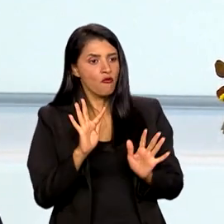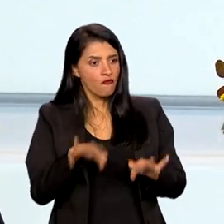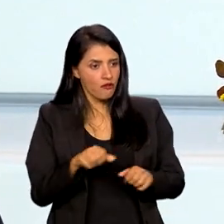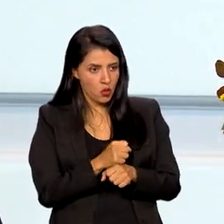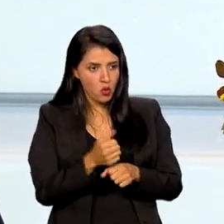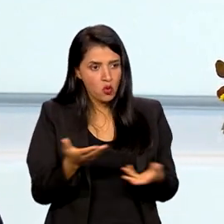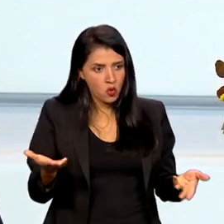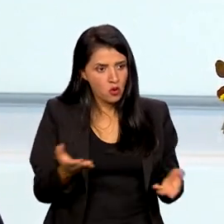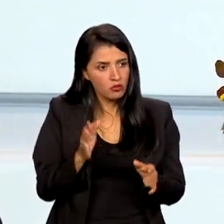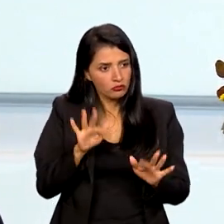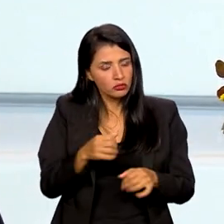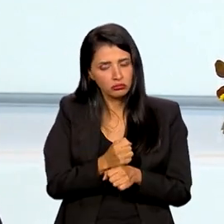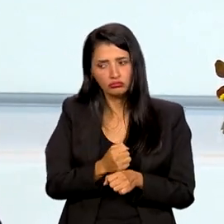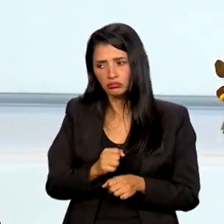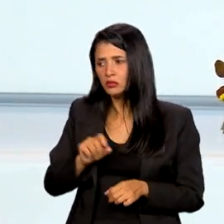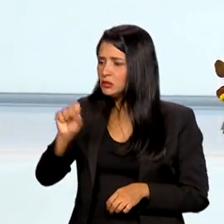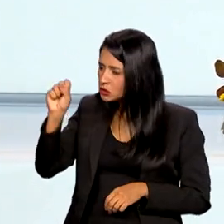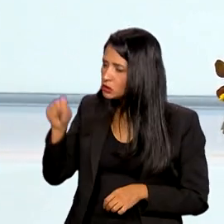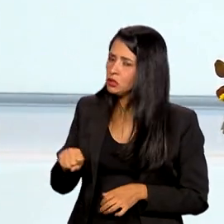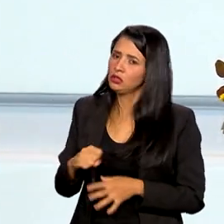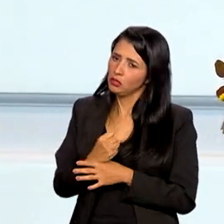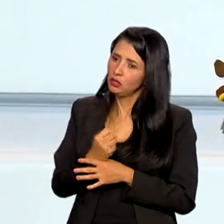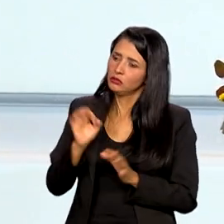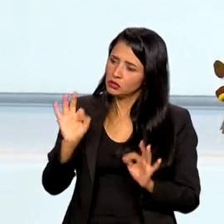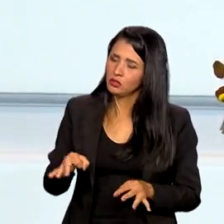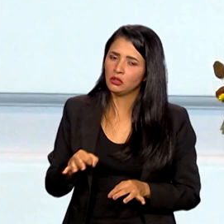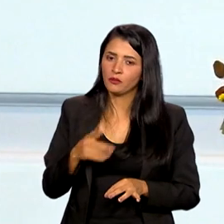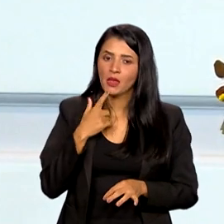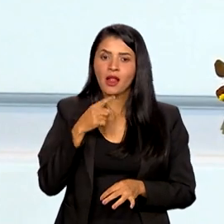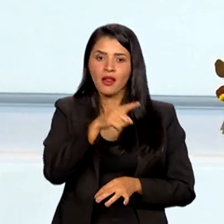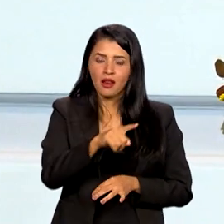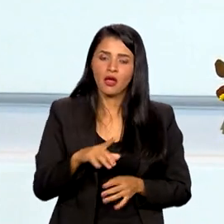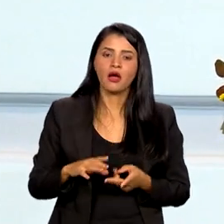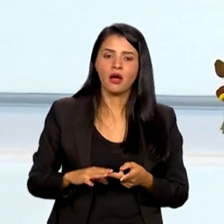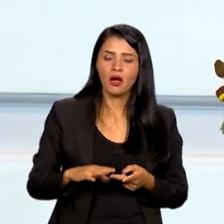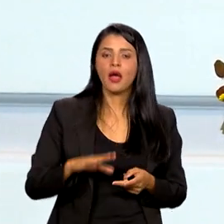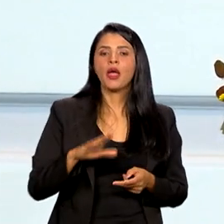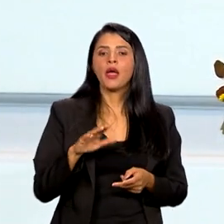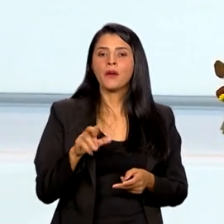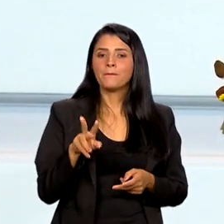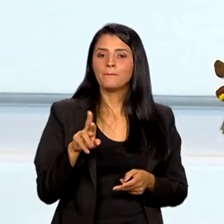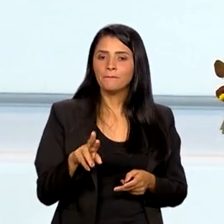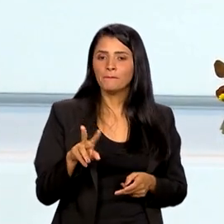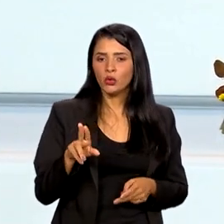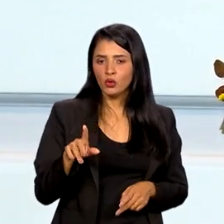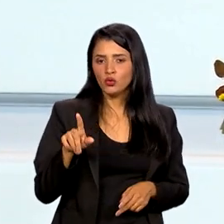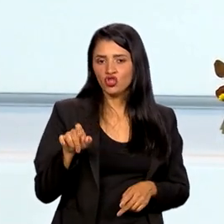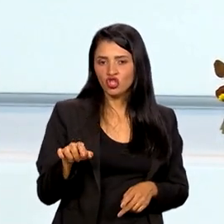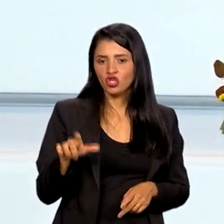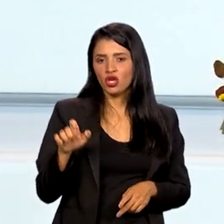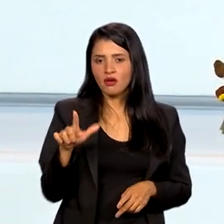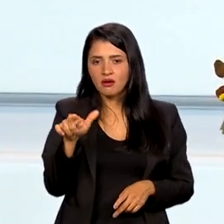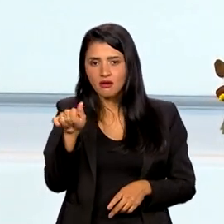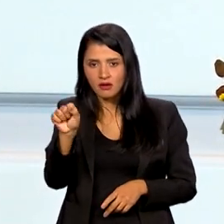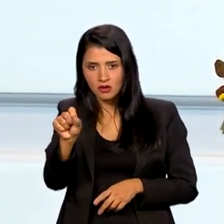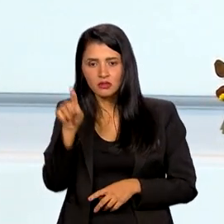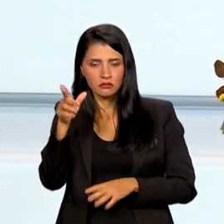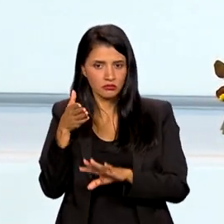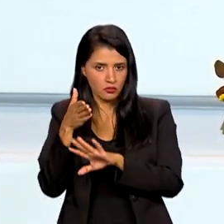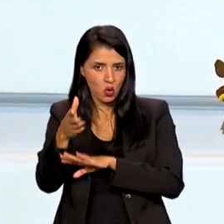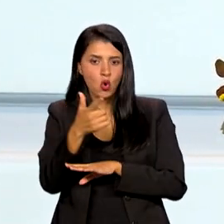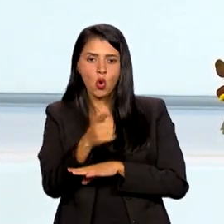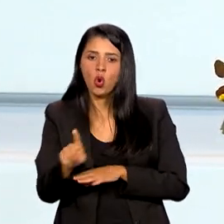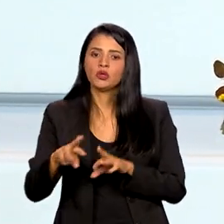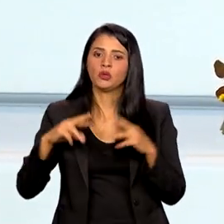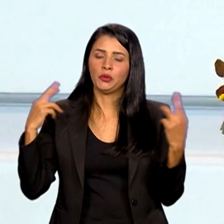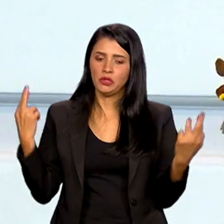É o final desse ano. Não, sim, sim, seguramente sim. Nós temos agora a CELAC em Bruxelas, em julho, né, 16, 17 de julho. É, nós temos uma outra reunião